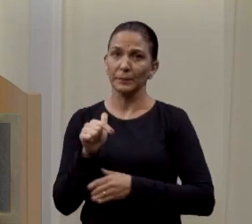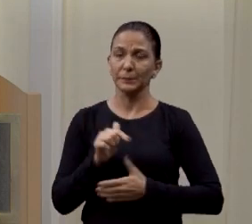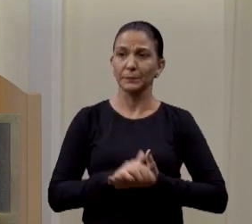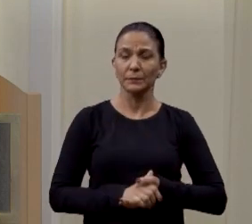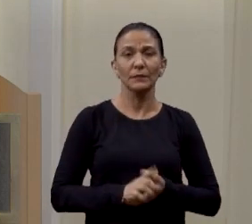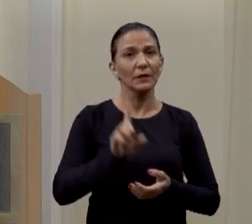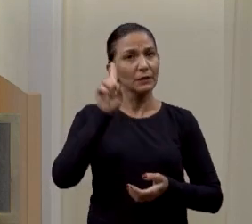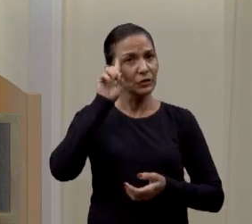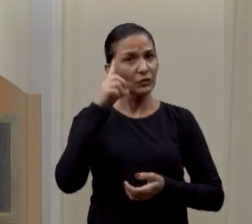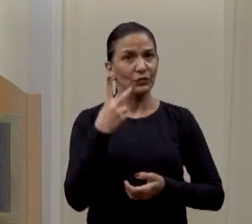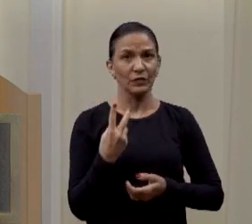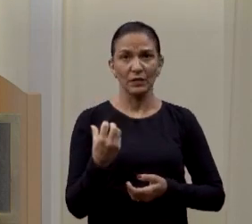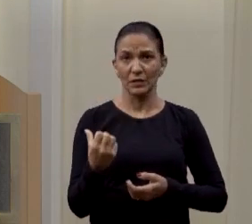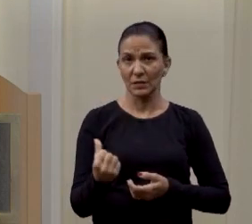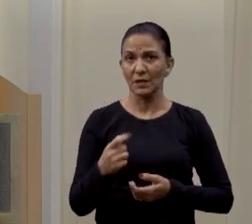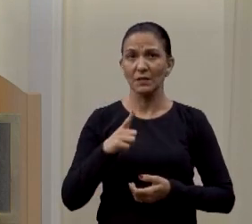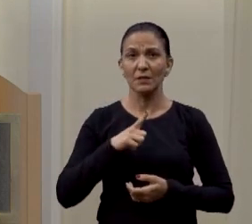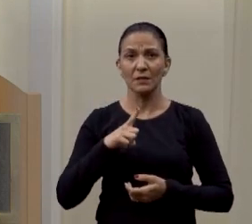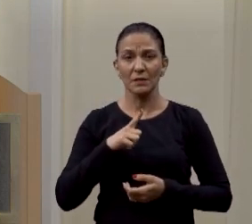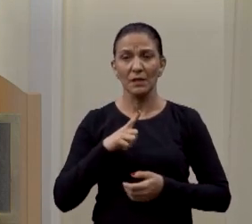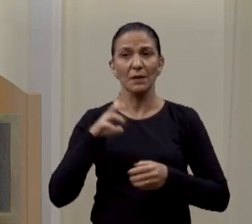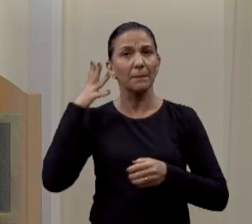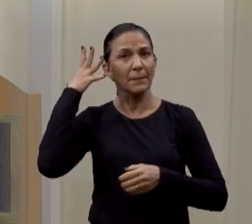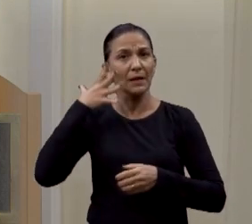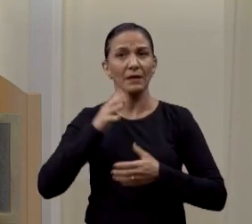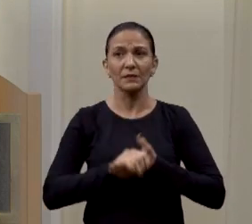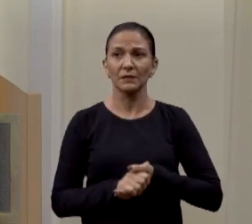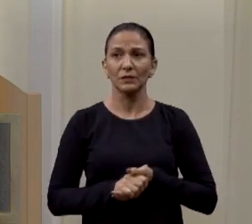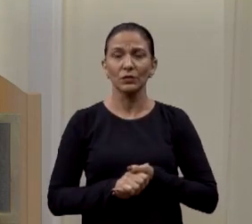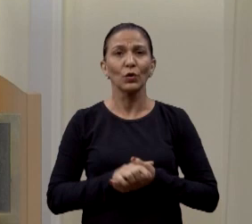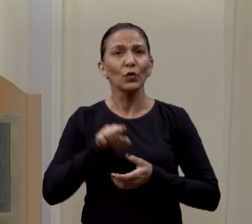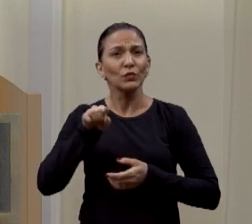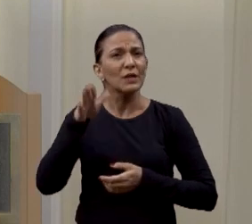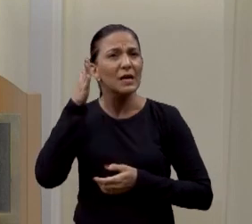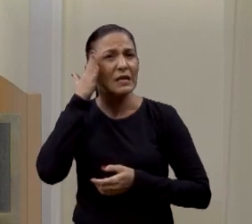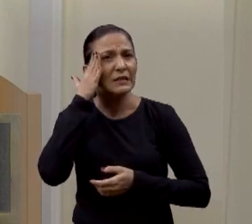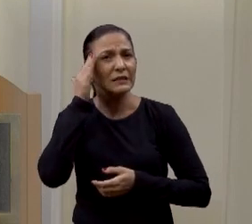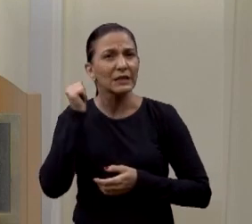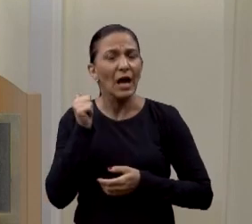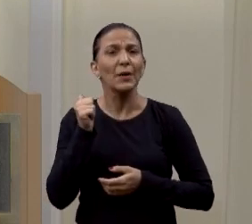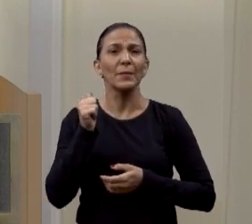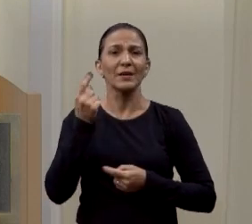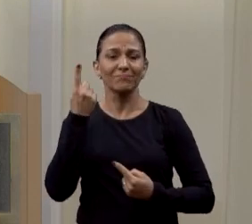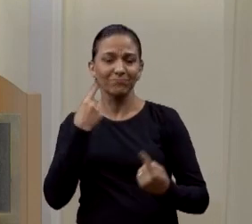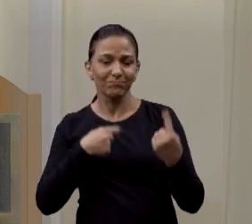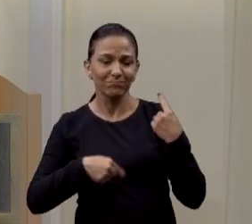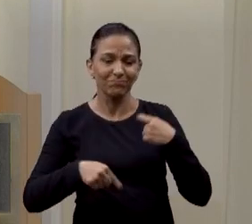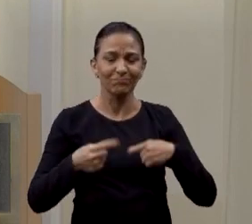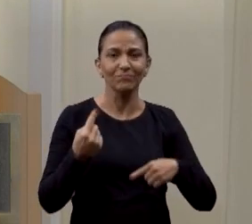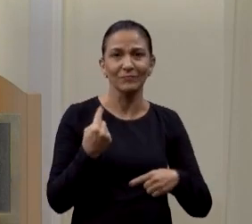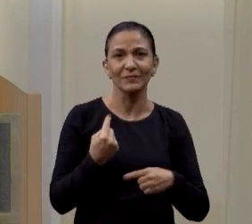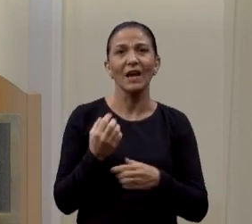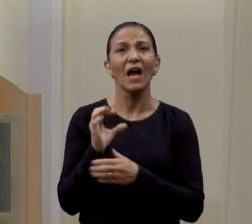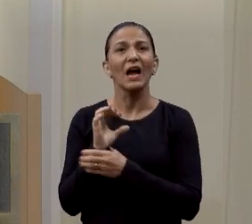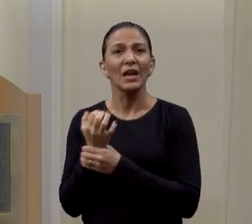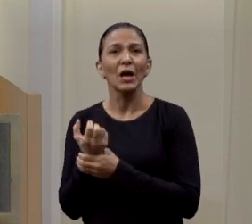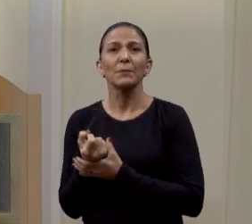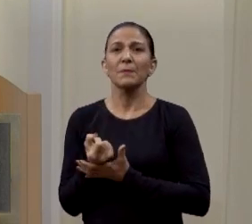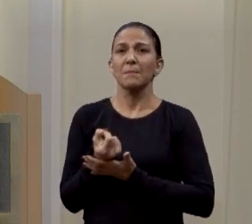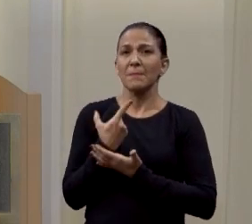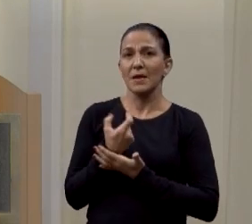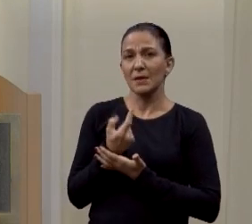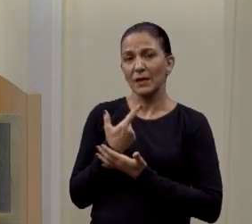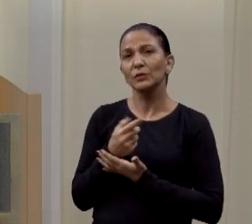nós teremos uma palestra sobre Você sabe o que é um sistema endocannabinoide? Com o Michael Silva,